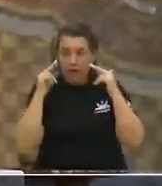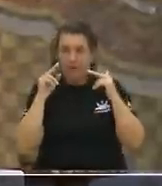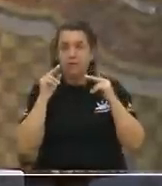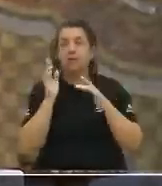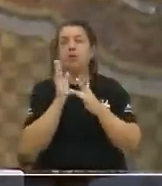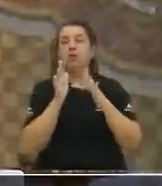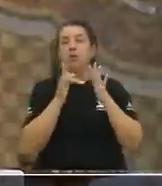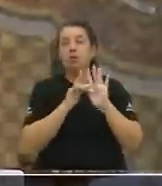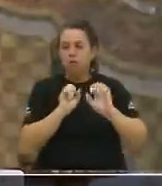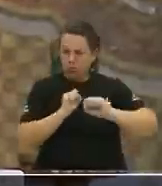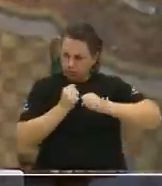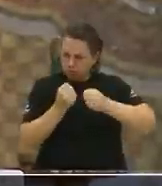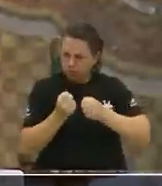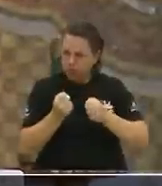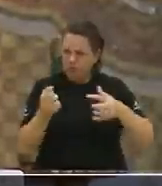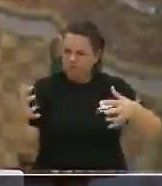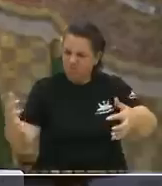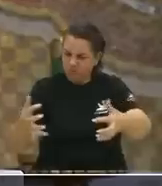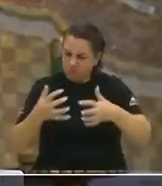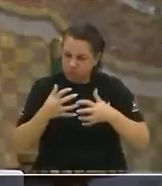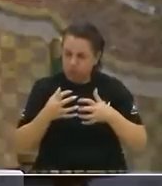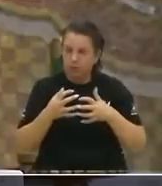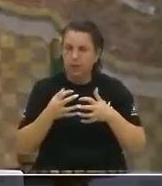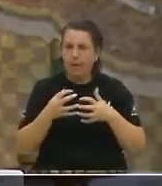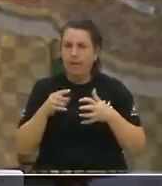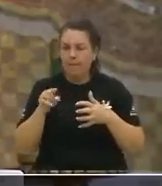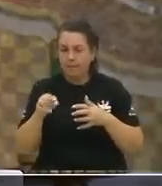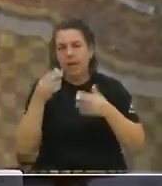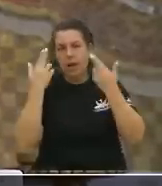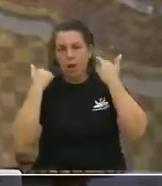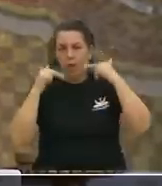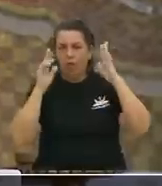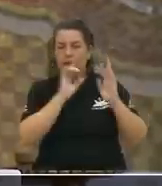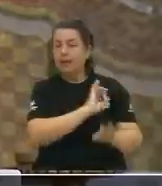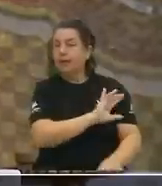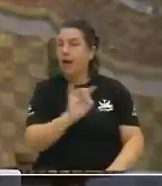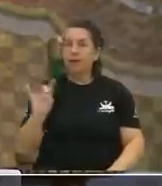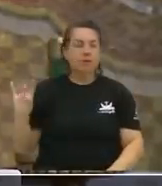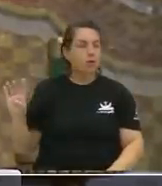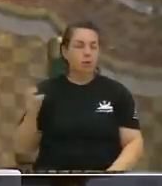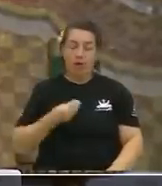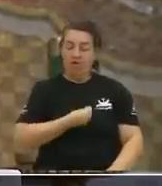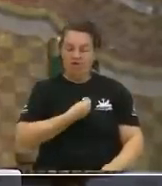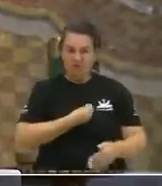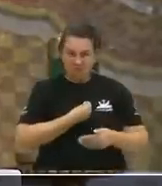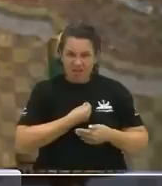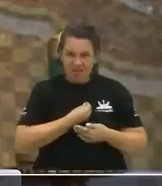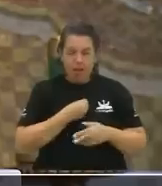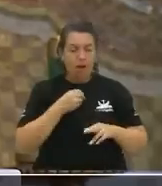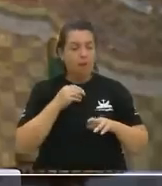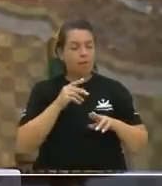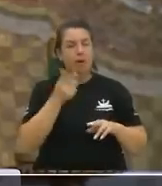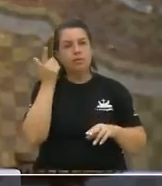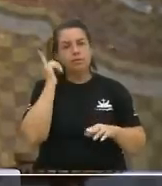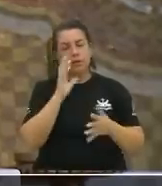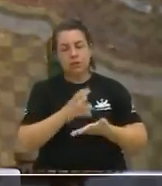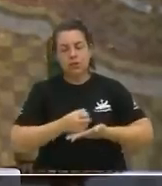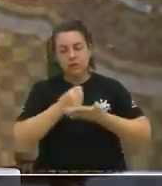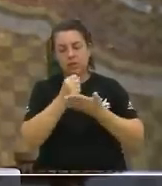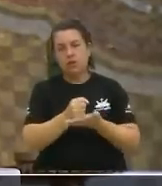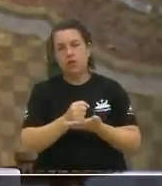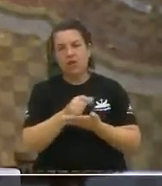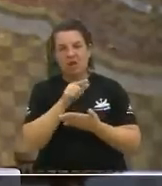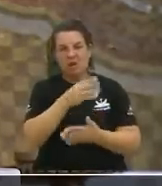defender, ele é capaz de lutar, ele é capaz de dar a vida para salvar as ovelhas